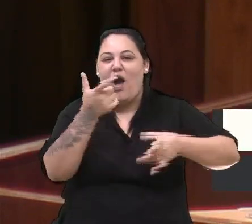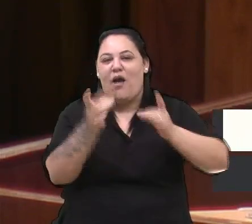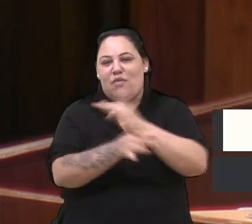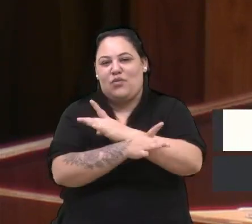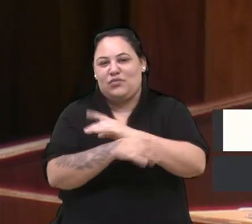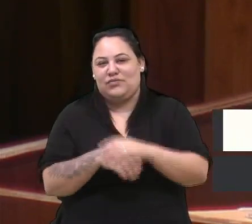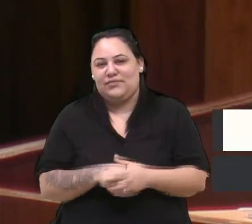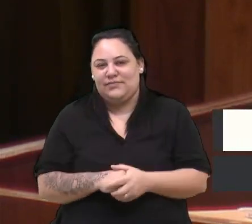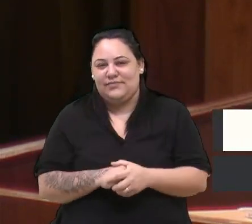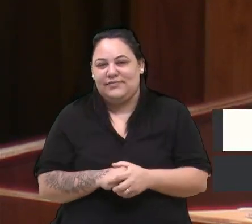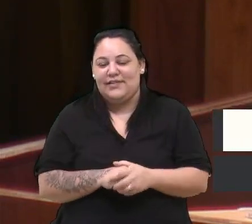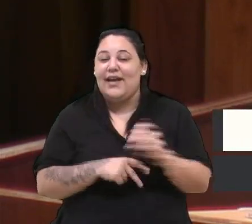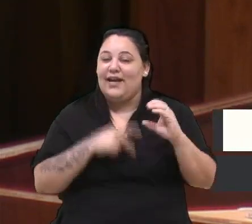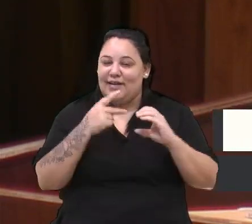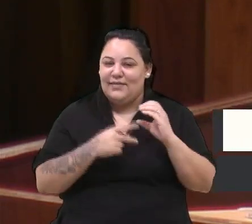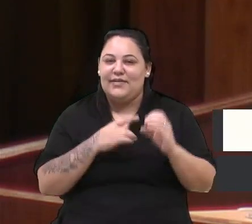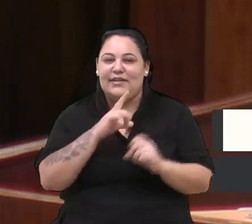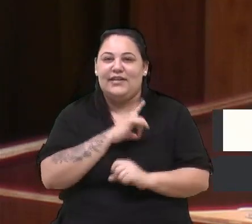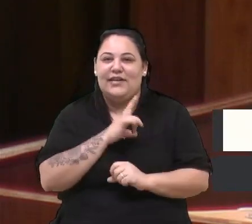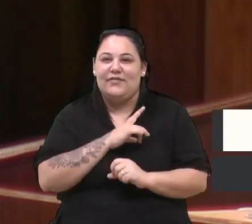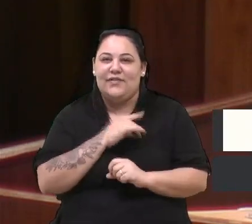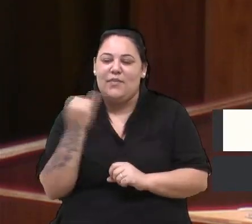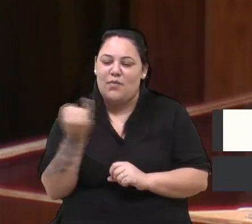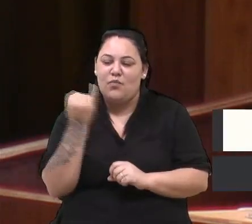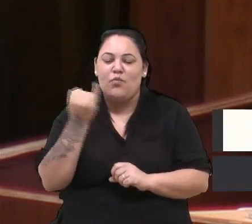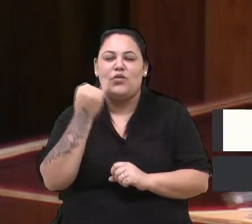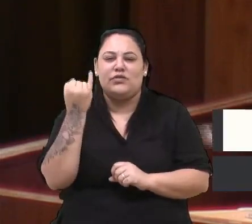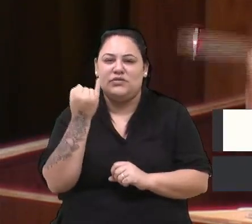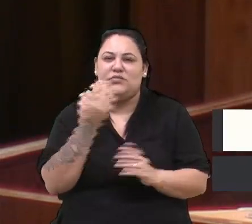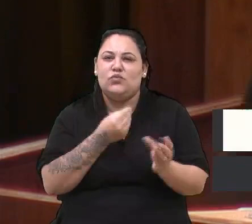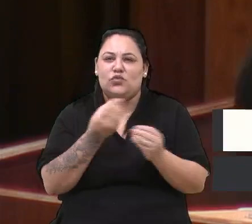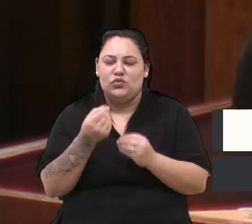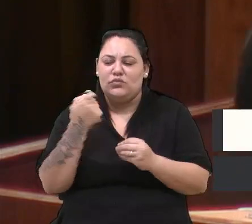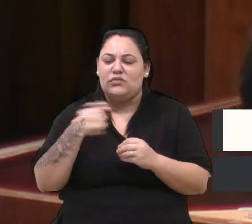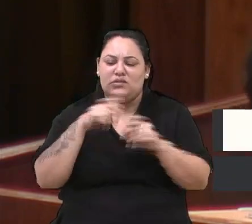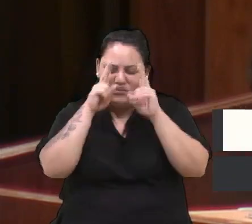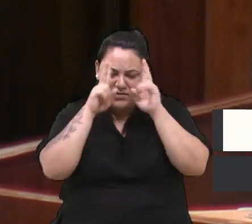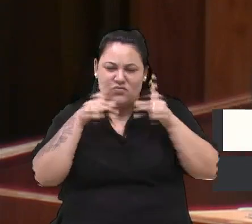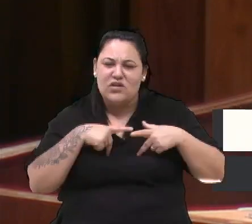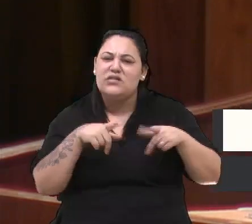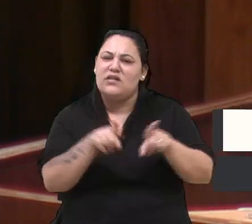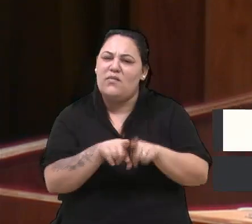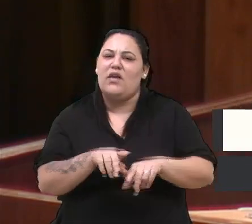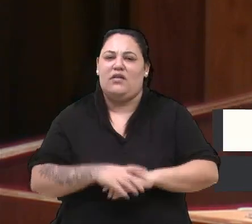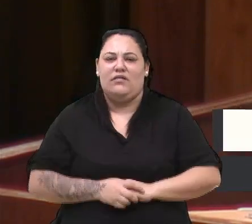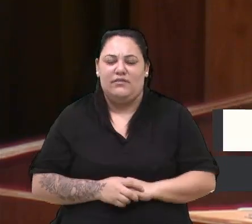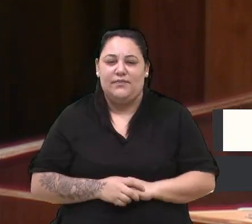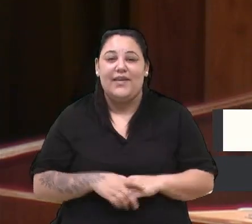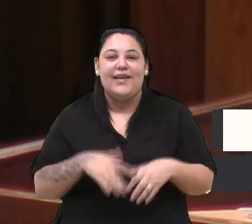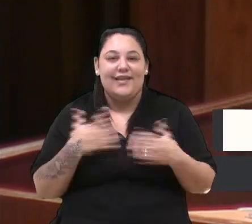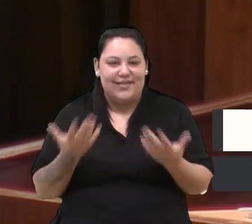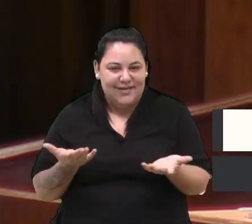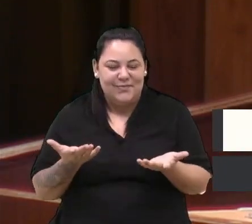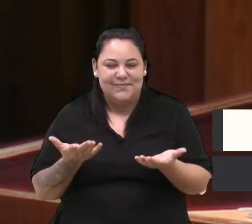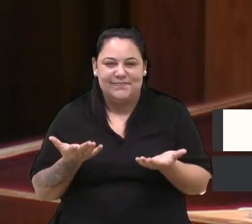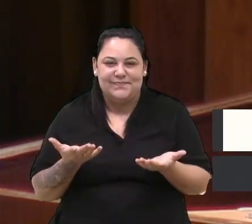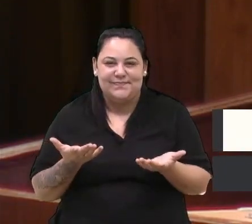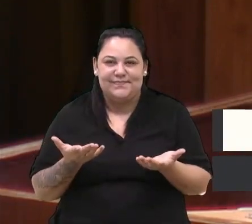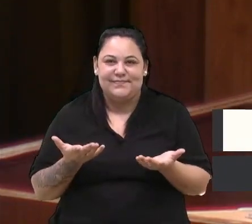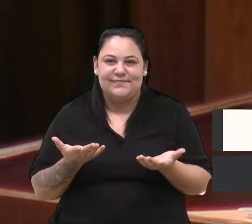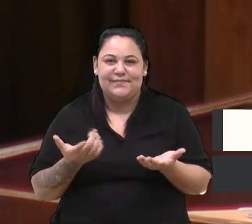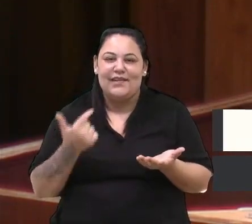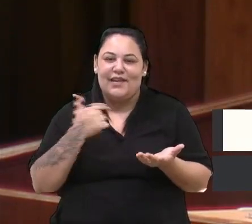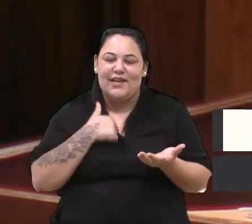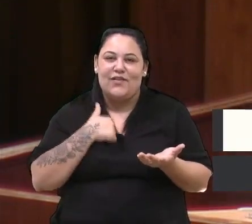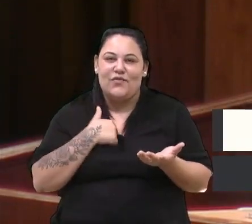casa teve uma importância muito grande, precisamos reconhecer. Então, eu vou me dedicar